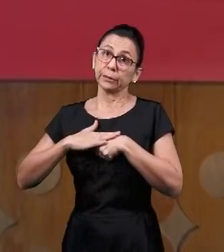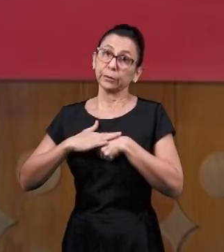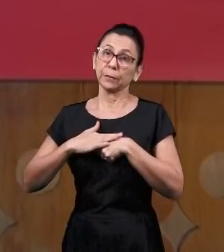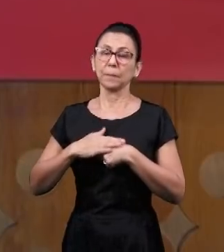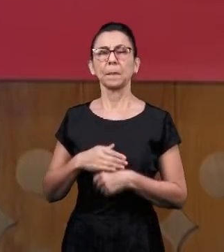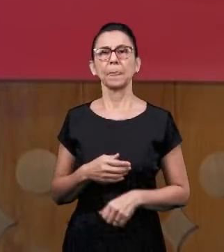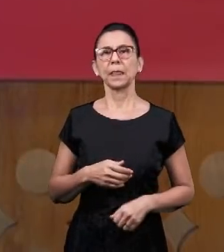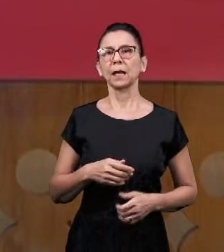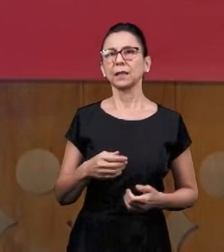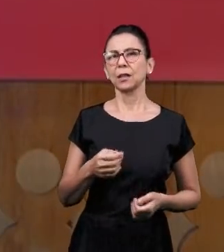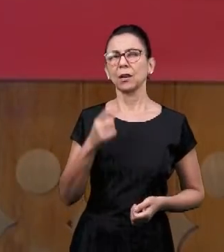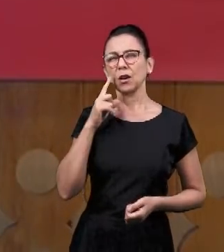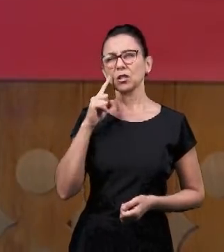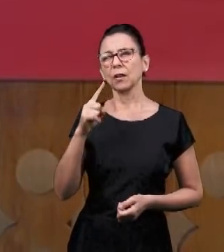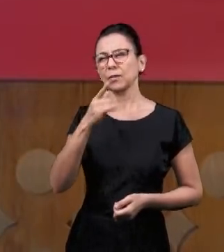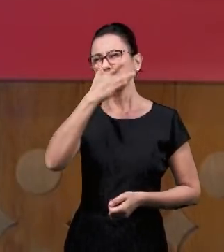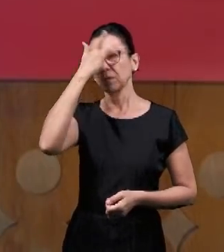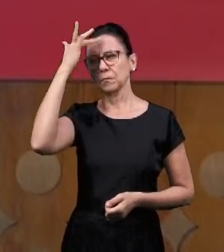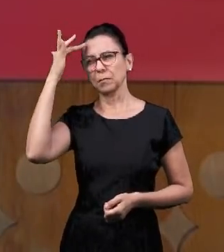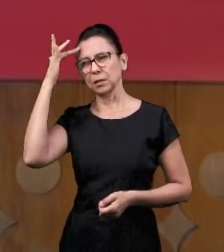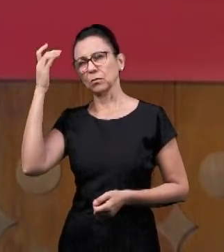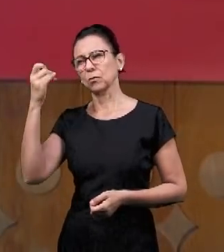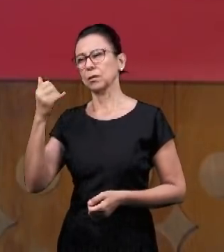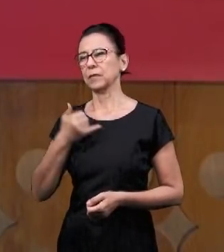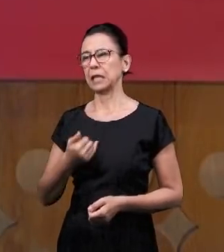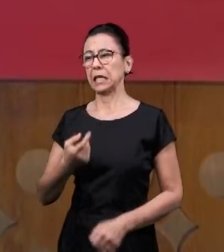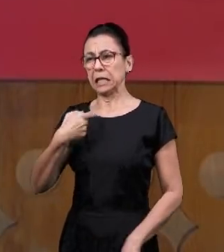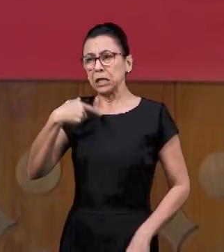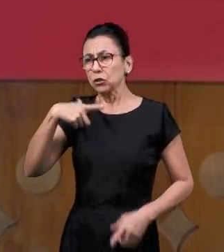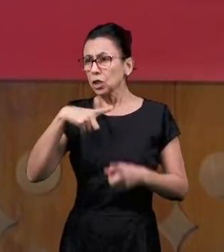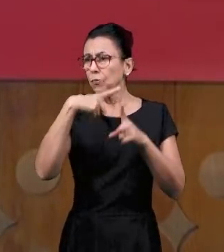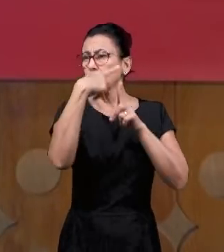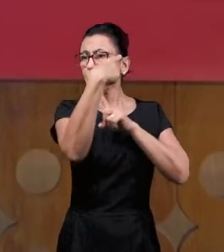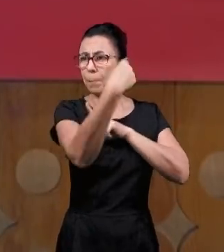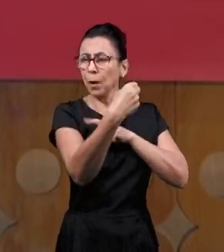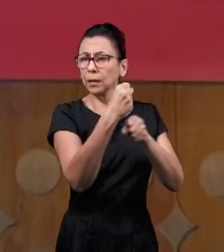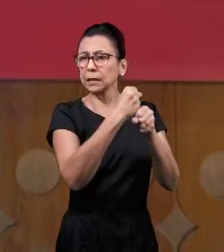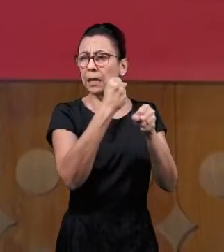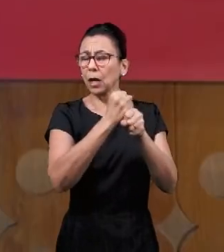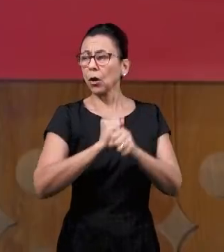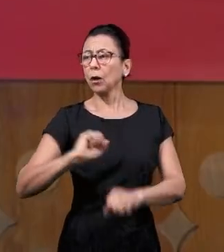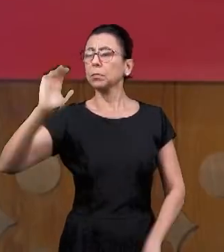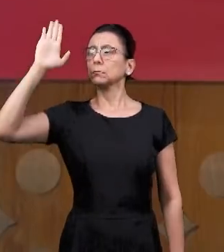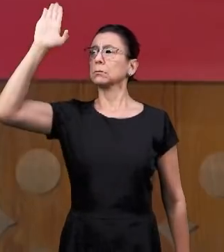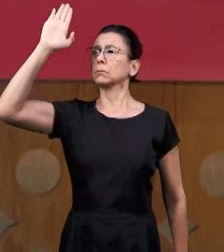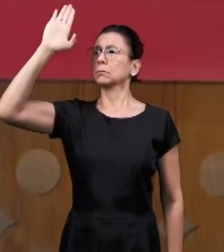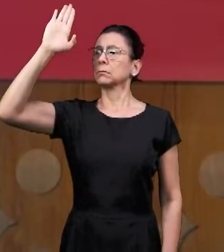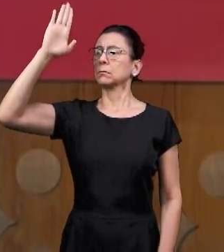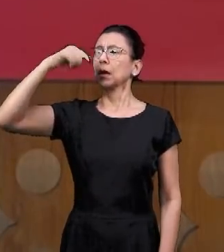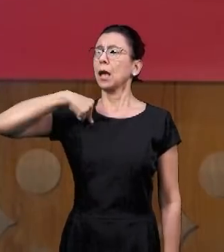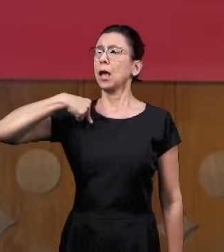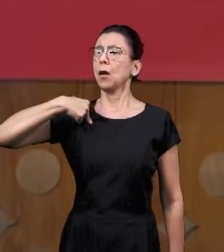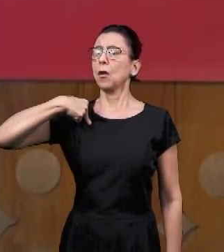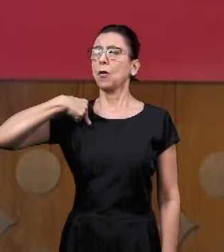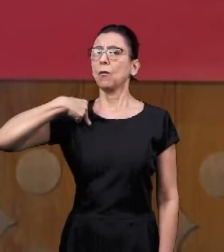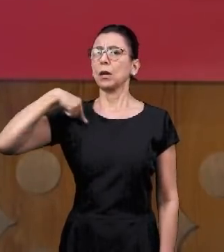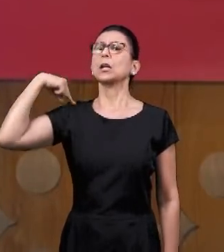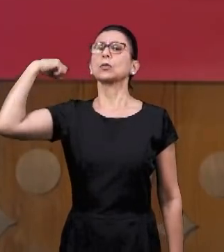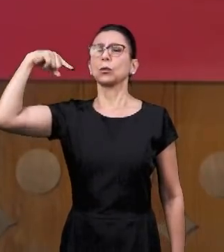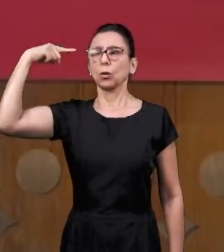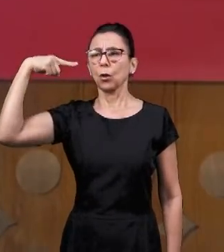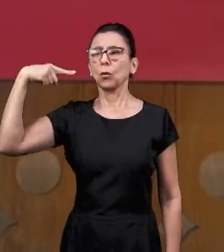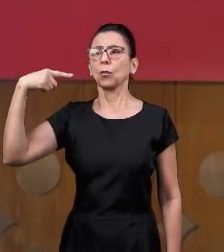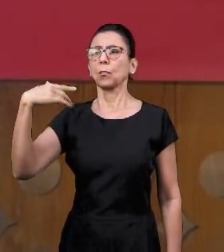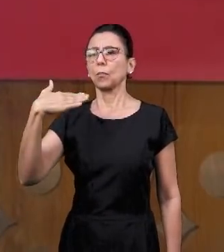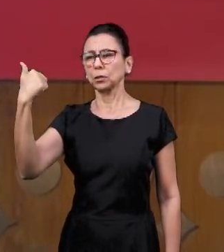dia eu sair dessa obra, me chamem de louco. Muita gente disse isso e saiu. Não, eu também estou dizendo aqui, se um dia eu sair, você vai dizer, Amadão ficou doido, ficou mesmo. Vamos